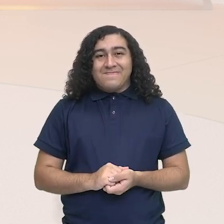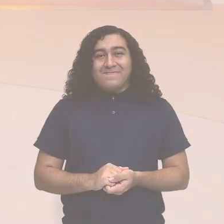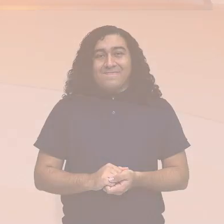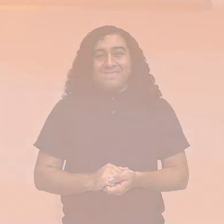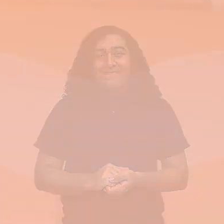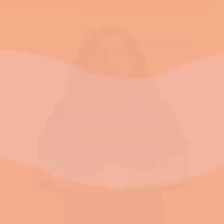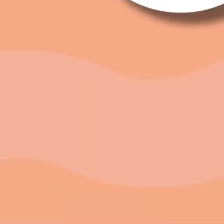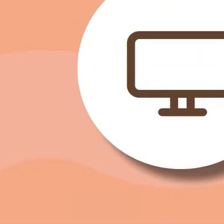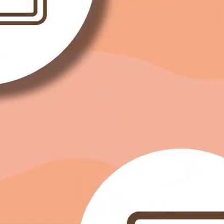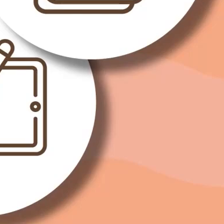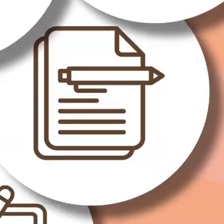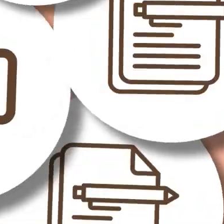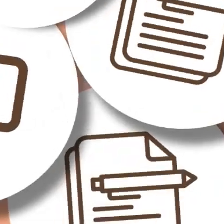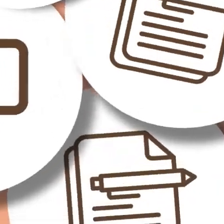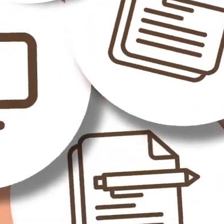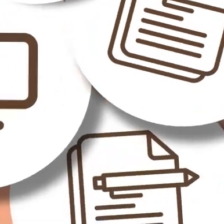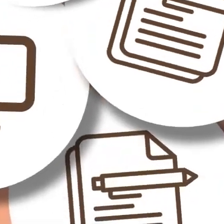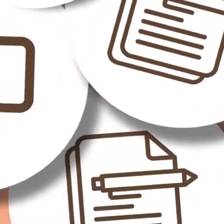geografia.